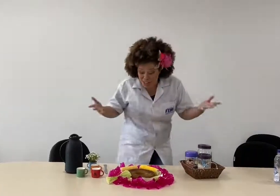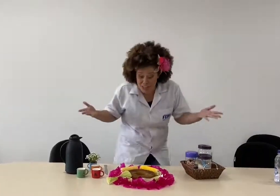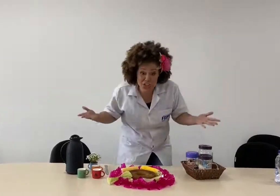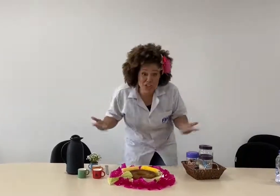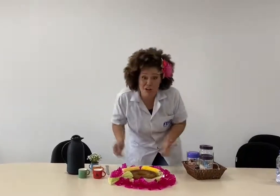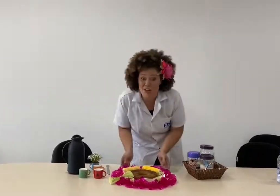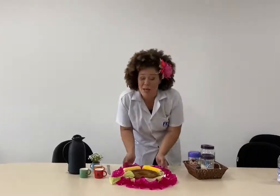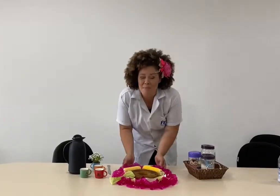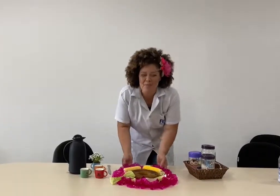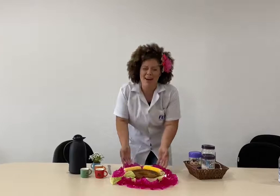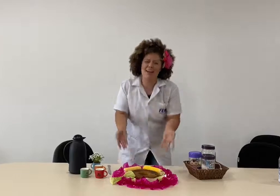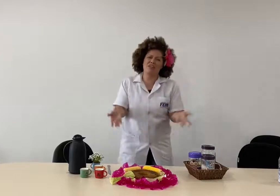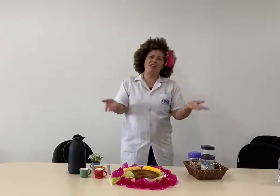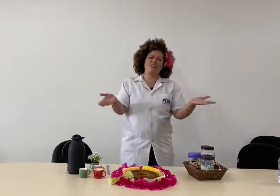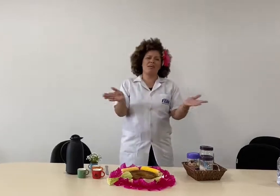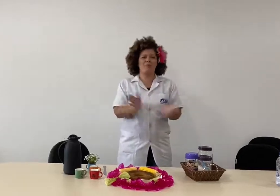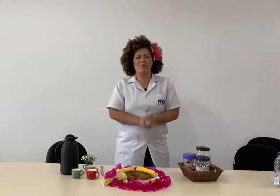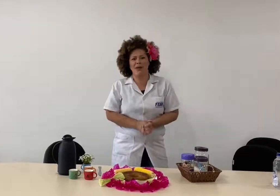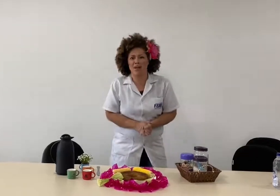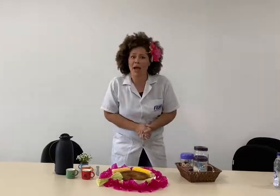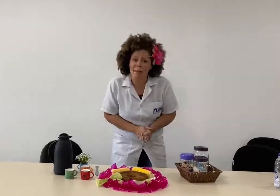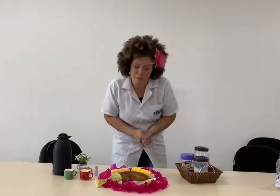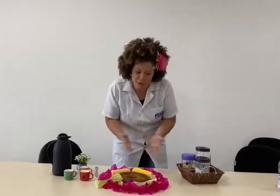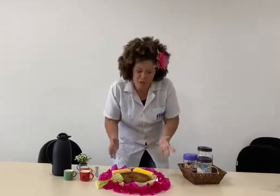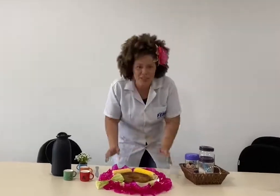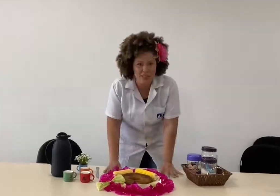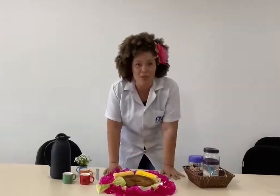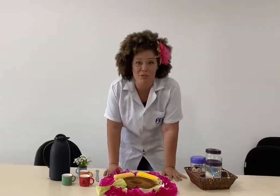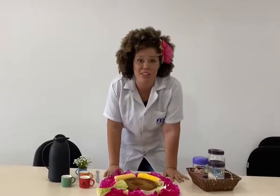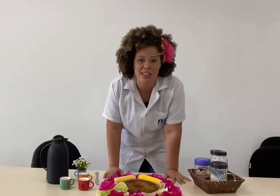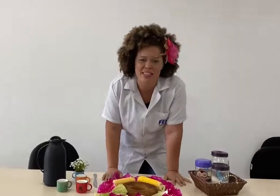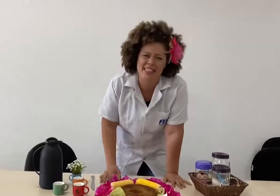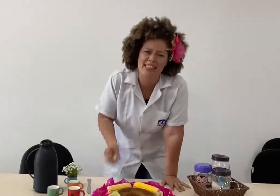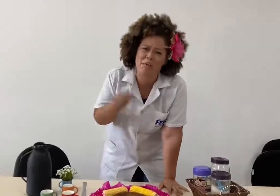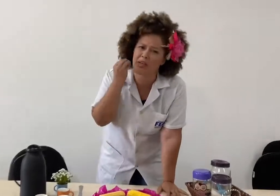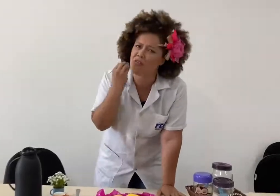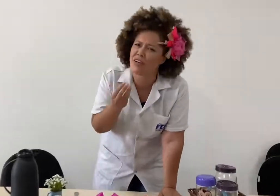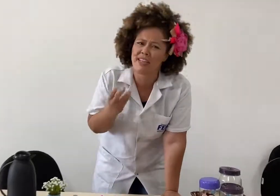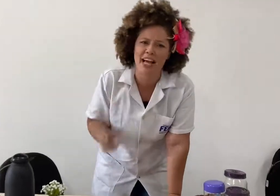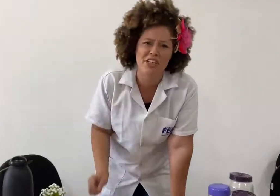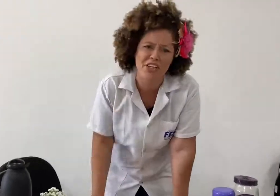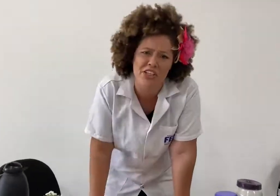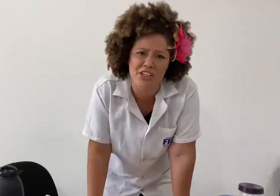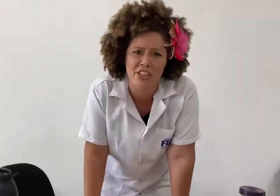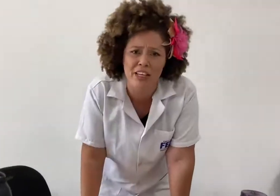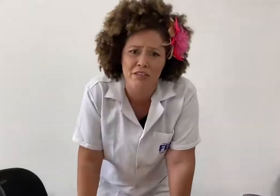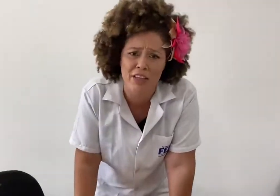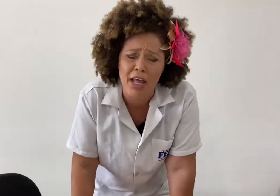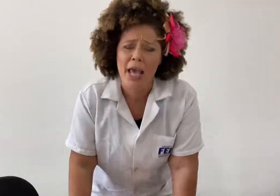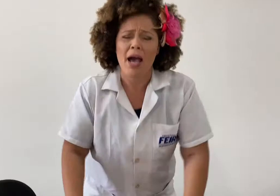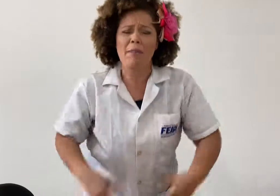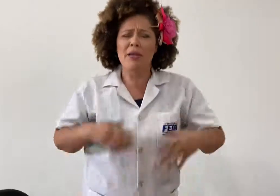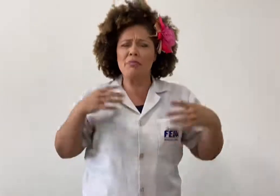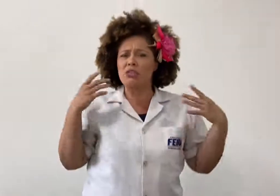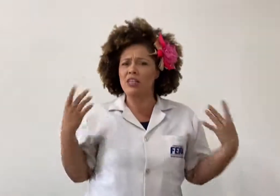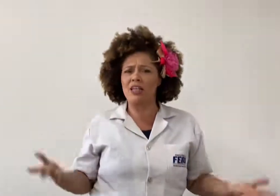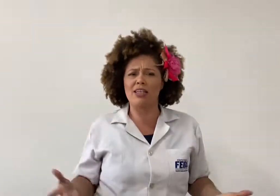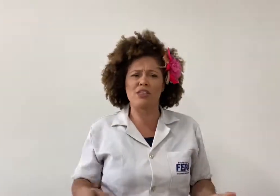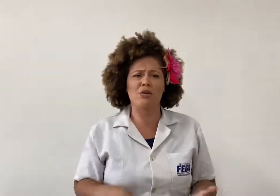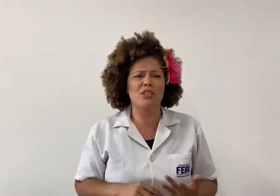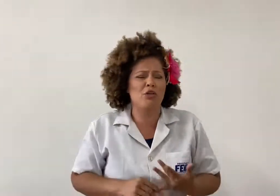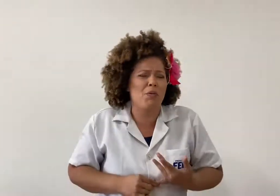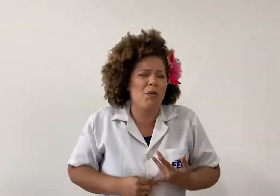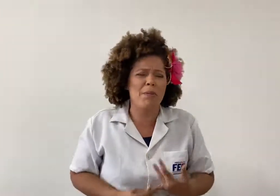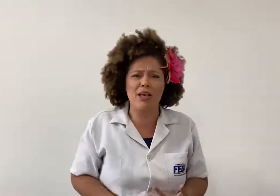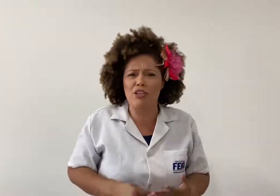Olha só, gente, que coisa maravilhosa que a Pro Maria acabou de fazer pra vocês, e que semana fantástica que a gente teve, né? Aprendemos